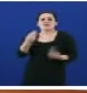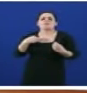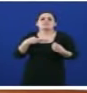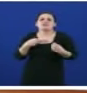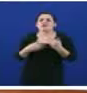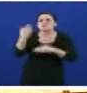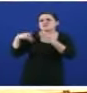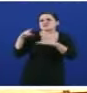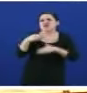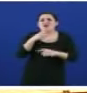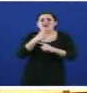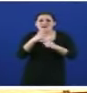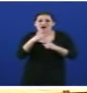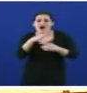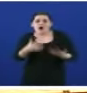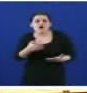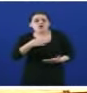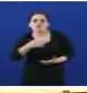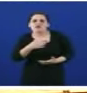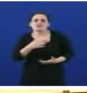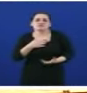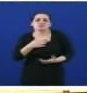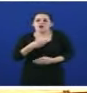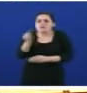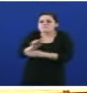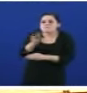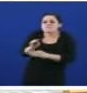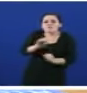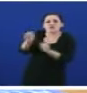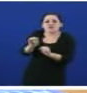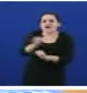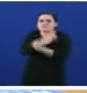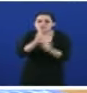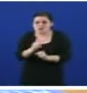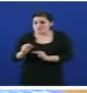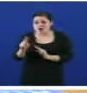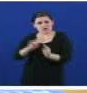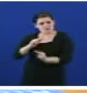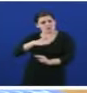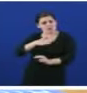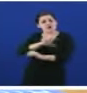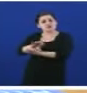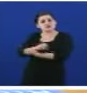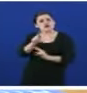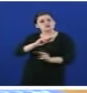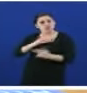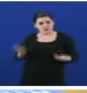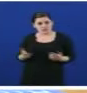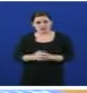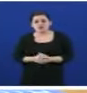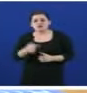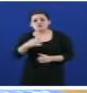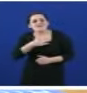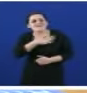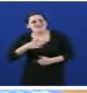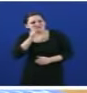se pode ser paternalista nin proteccionista e xodín os portavoces do seu grupo. Pero eu pretendo en prazo o señor Feijó a